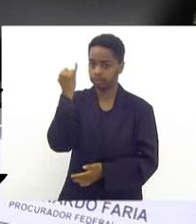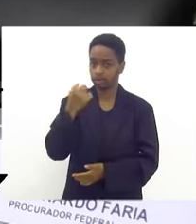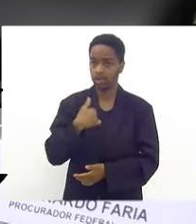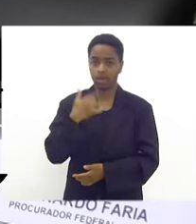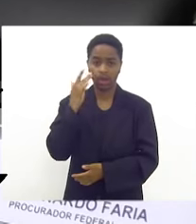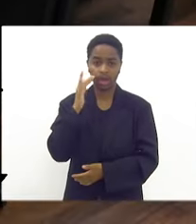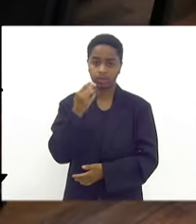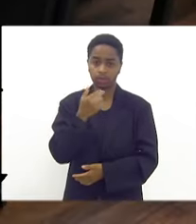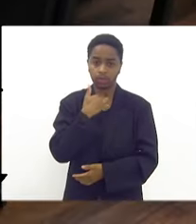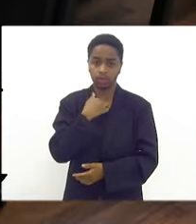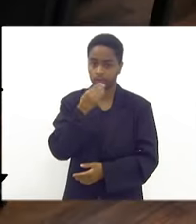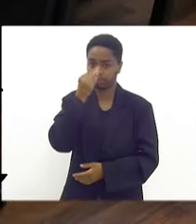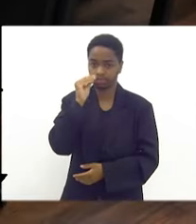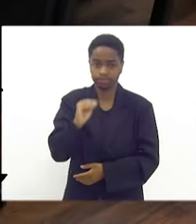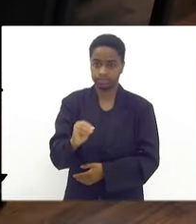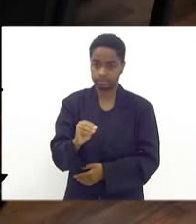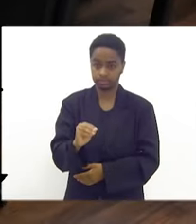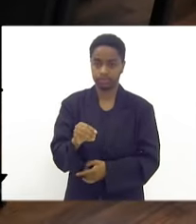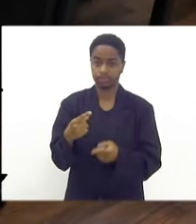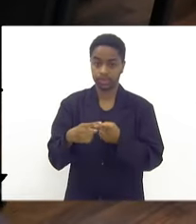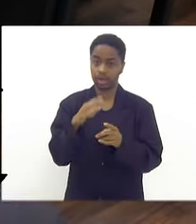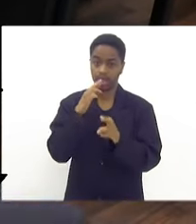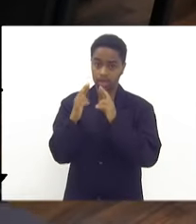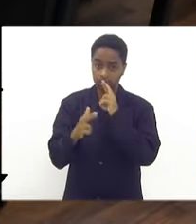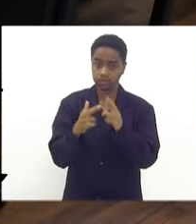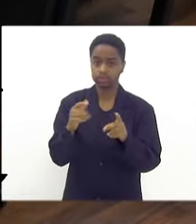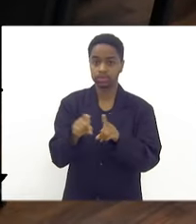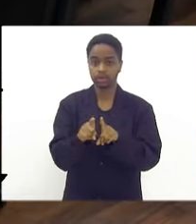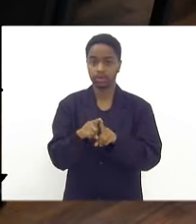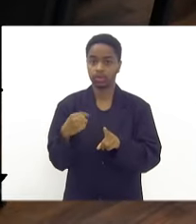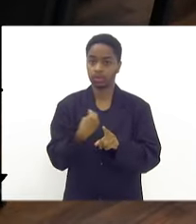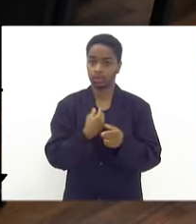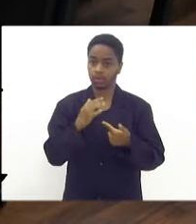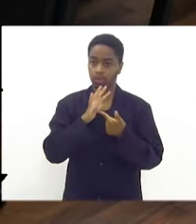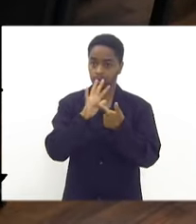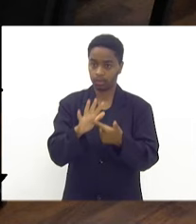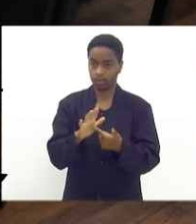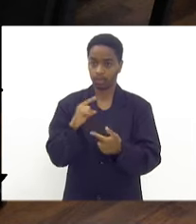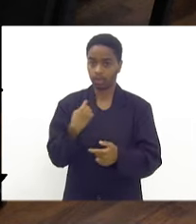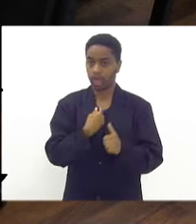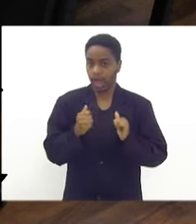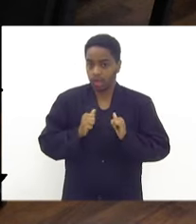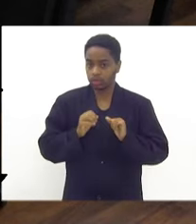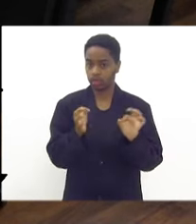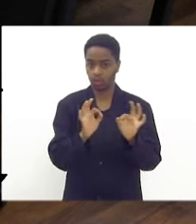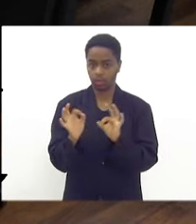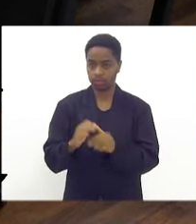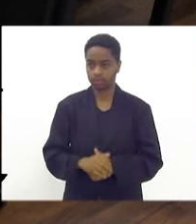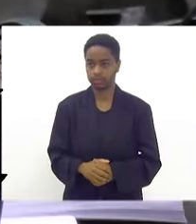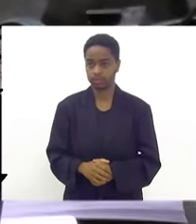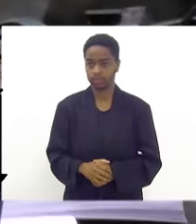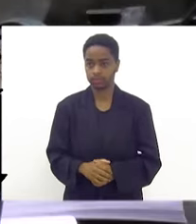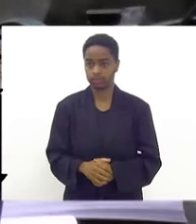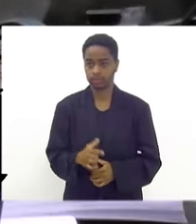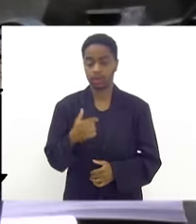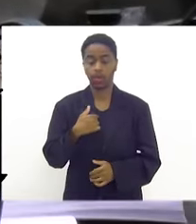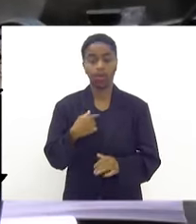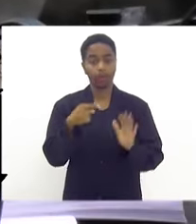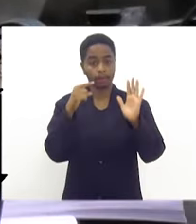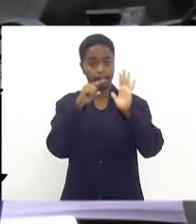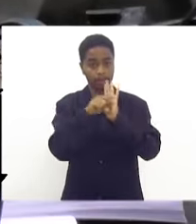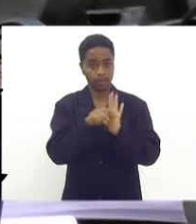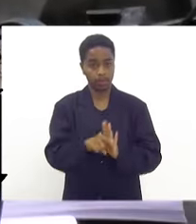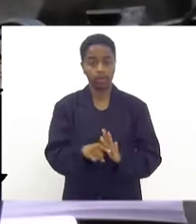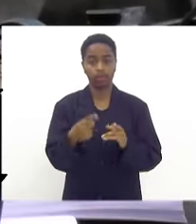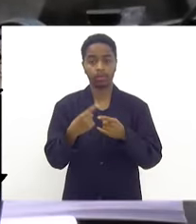deve ser desprezado é um resultado pra gente pra gente apresentar a gente tô fazendo as perguntas para poder depois eu ter condição de poder manter